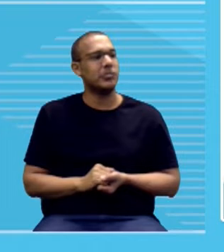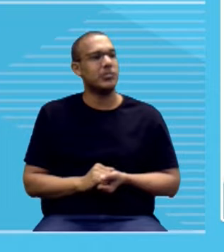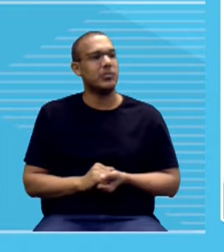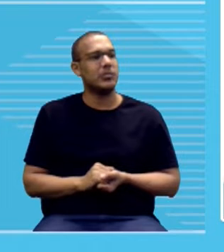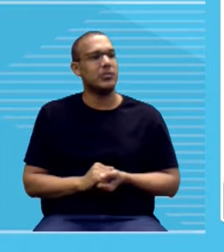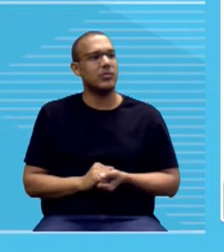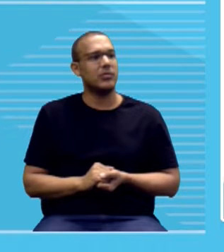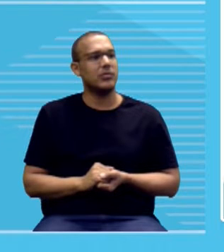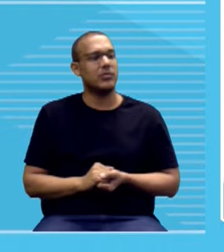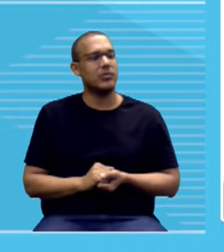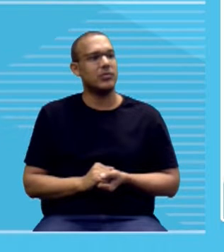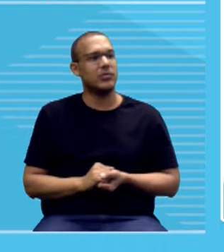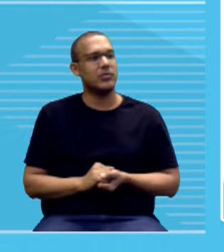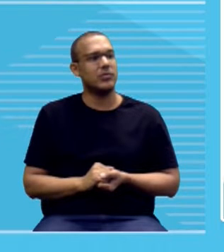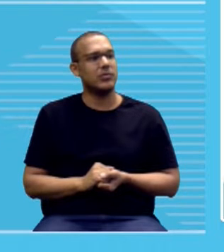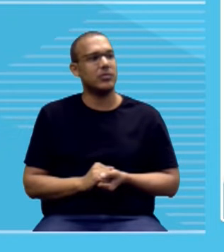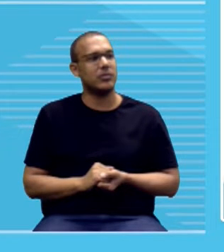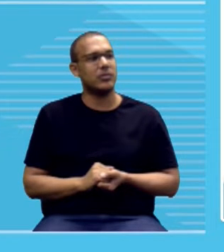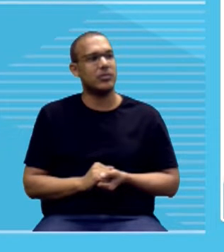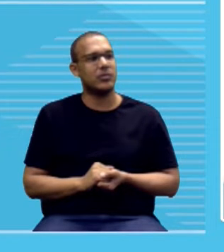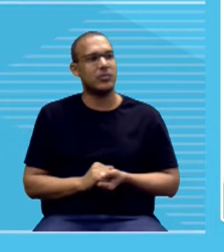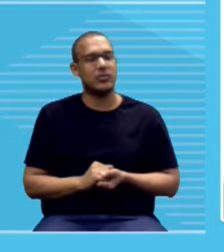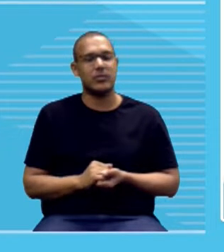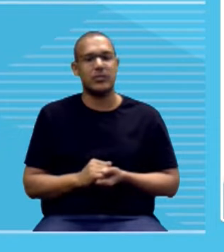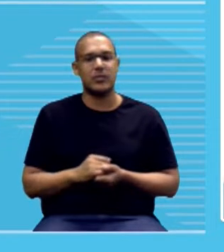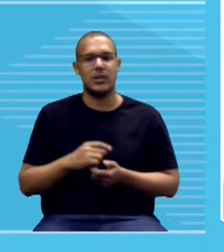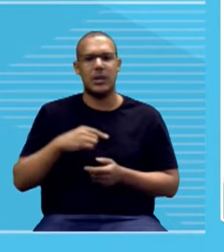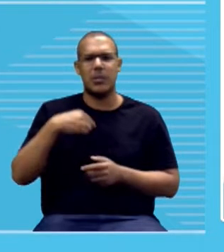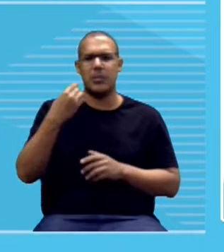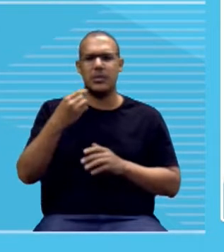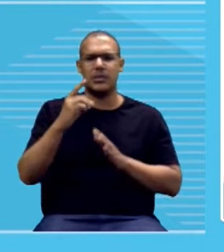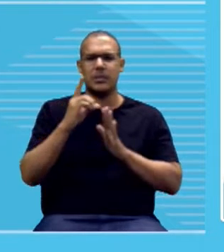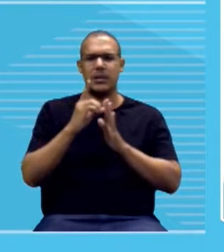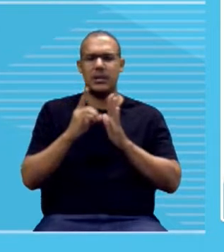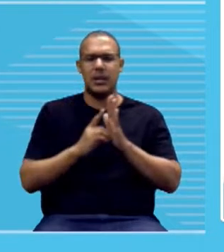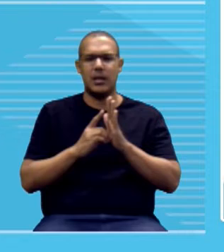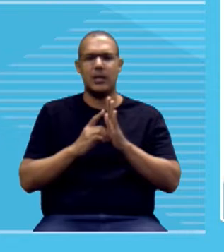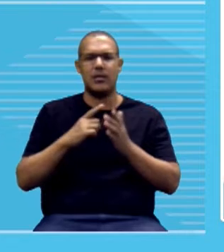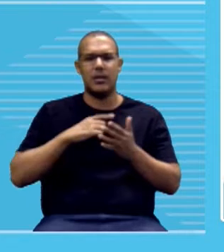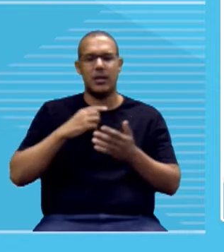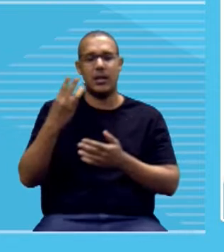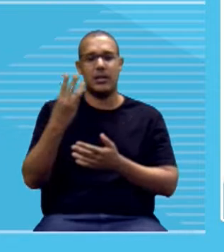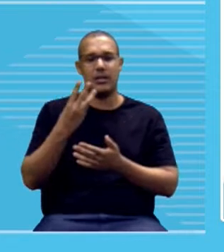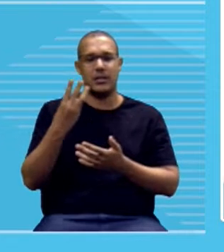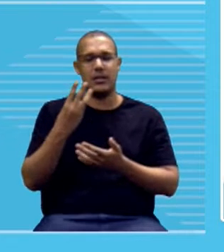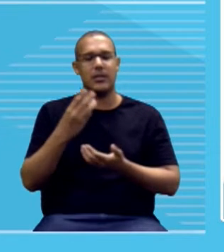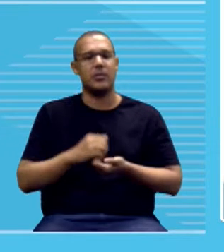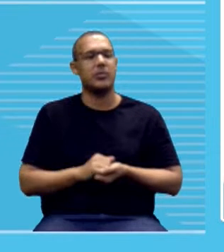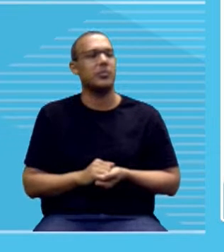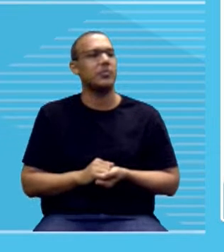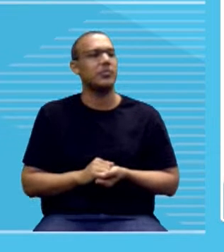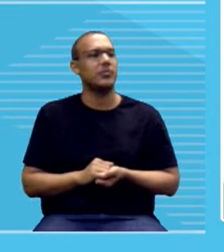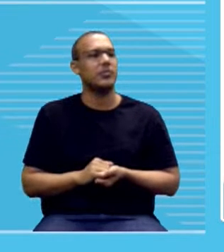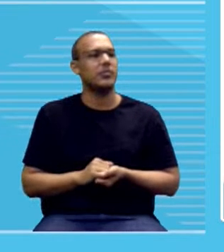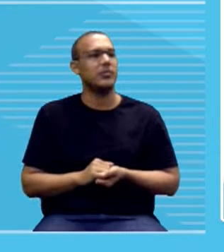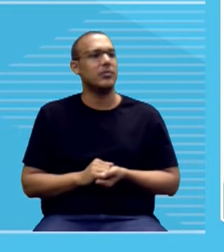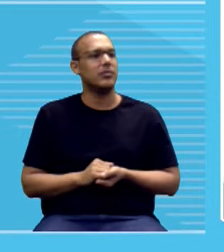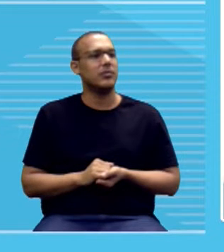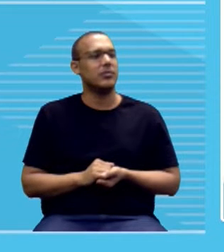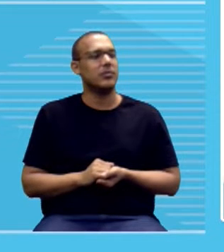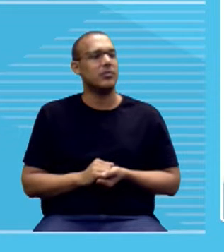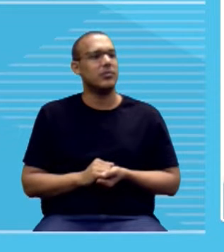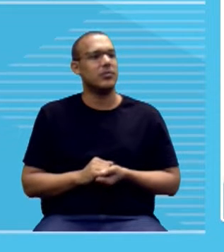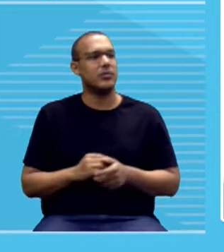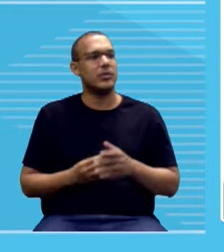mesmo complexo e deve iniciar as operações na próxima década. As duas usinas em operação produzem 1.800